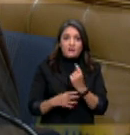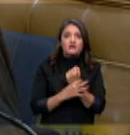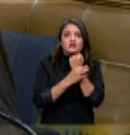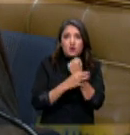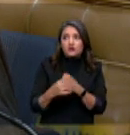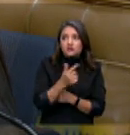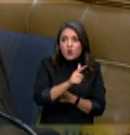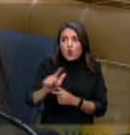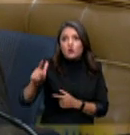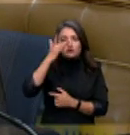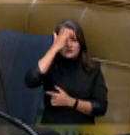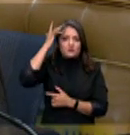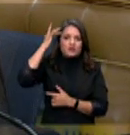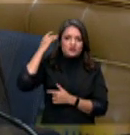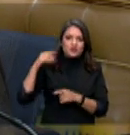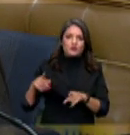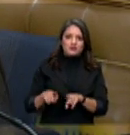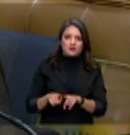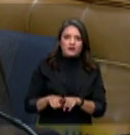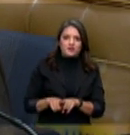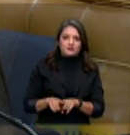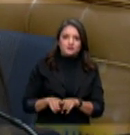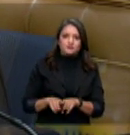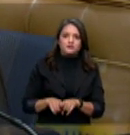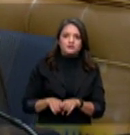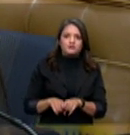terceiras pessoas, da própria coletividade.